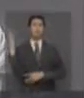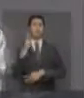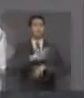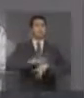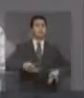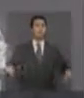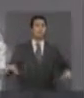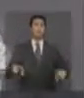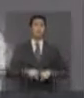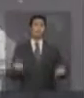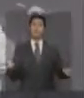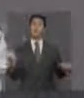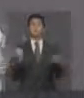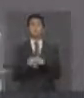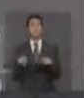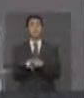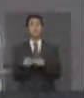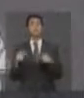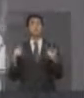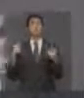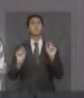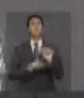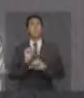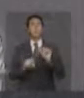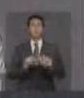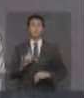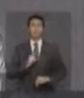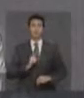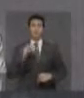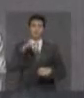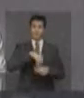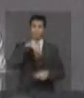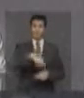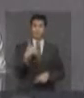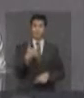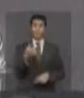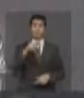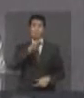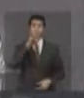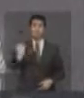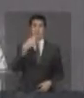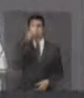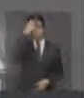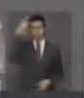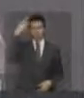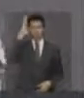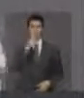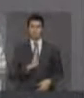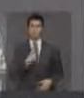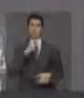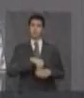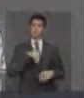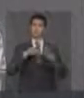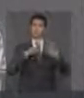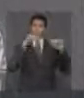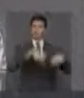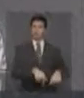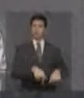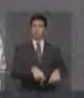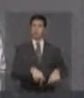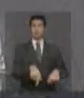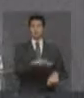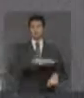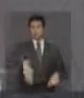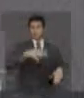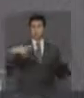um país que saiba que aqui vivem 20 milhões de brasileiros e que esses brasileiros